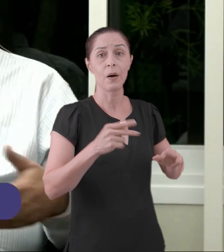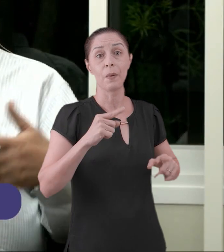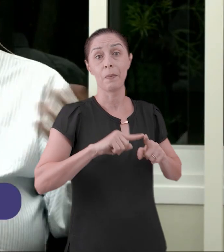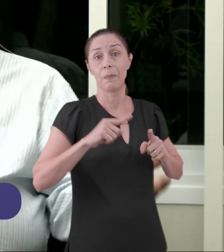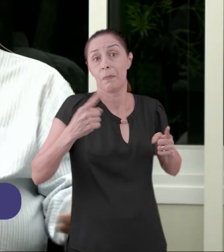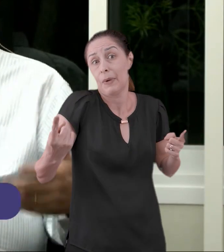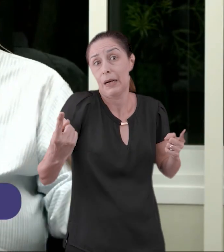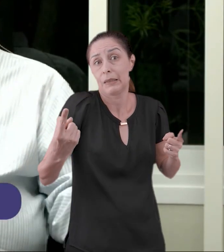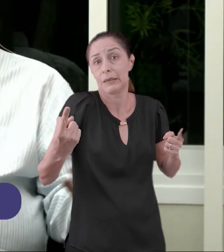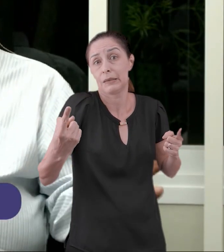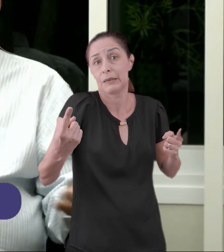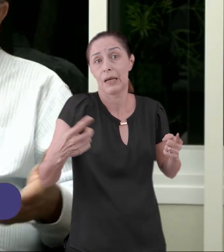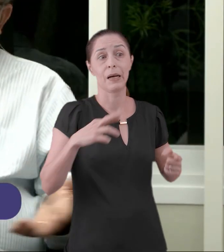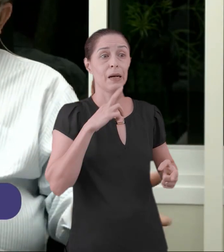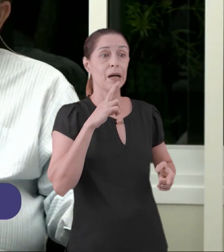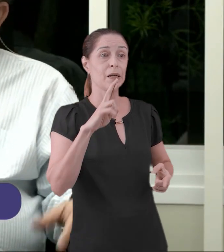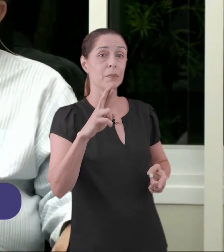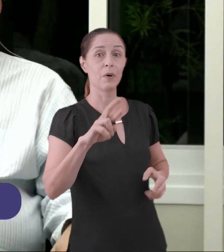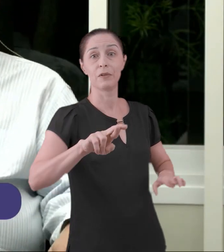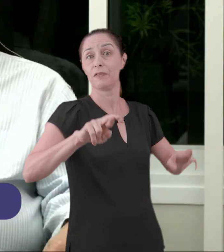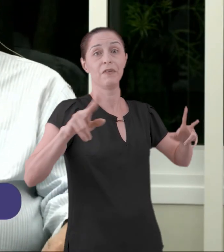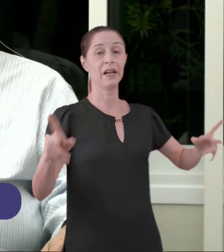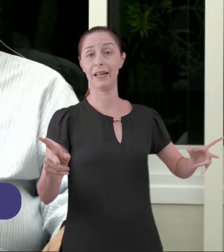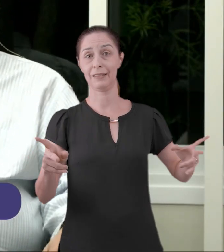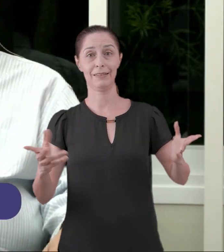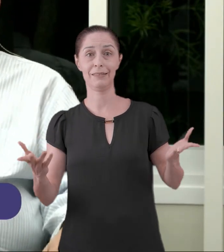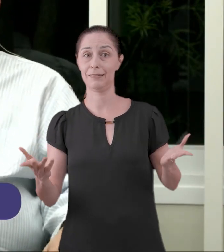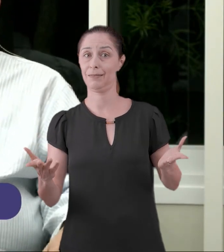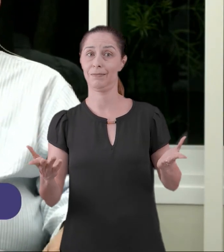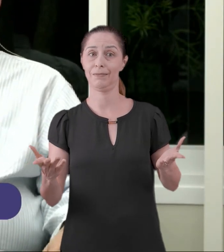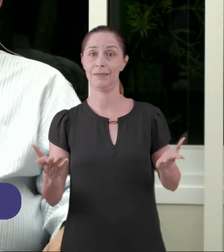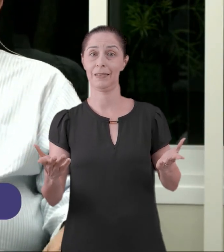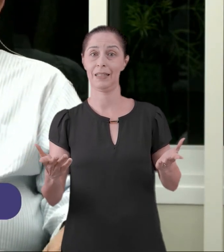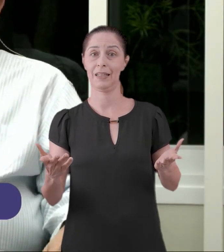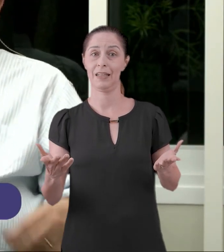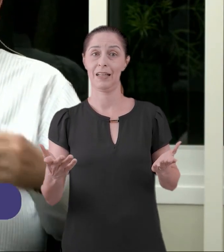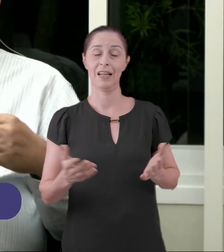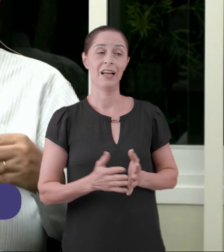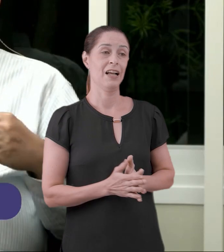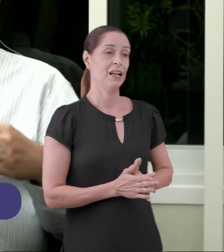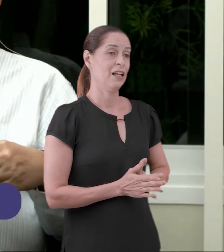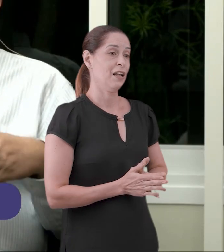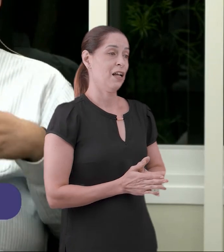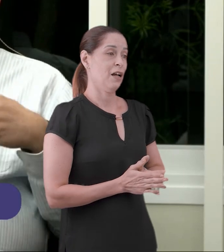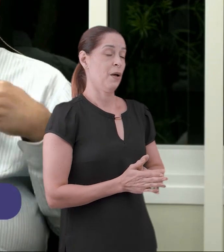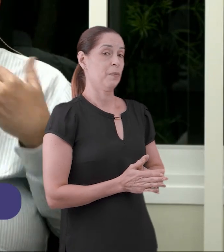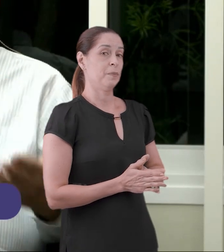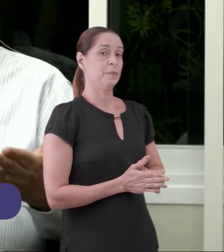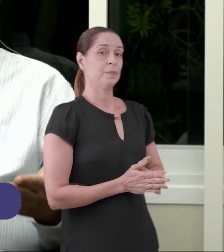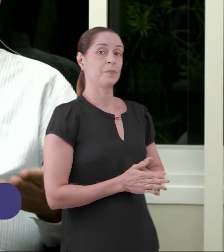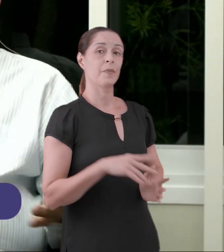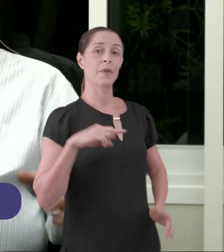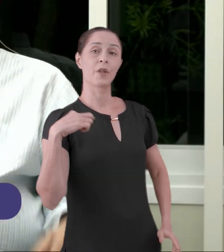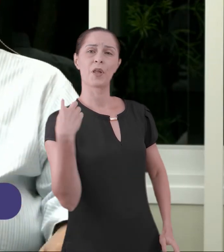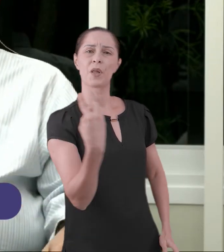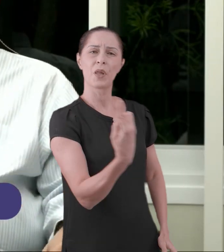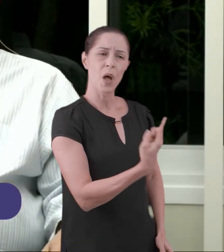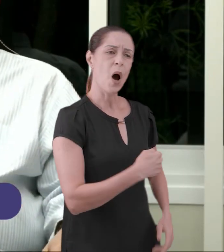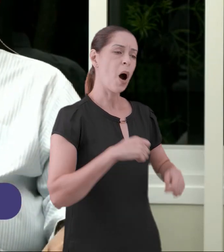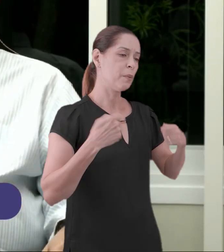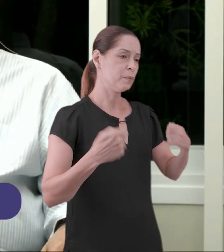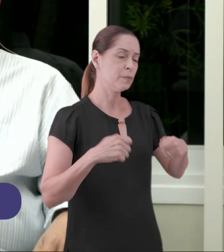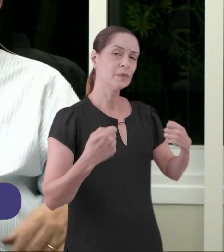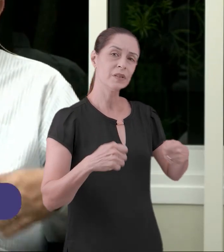soluções têm que ser encontradas junto com as pessoas, né? Eu acho que isso aí, eu acho que nós temos que nos importar,